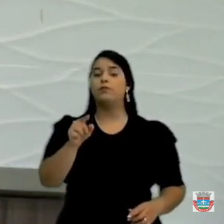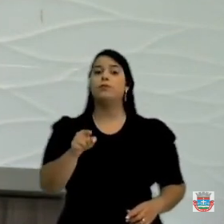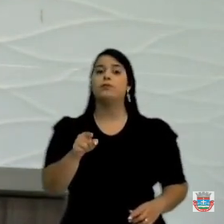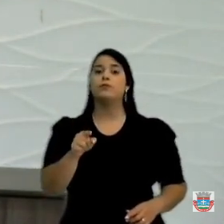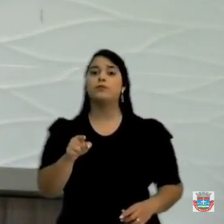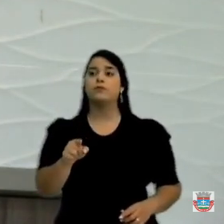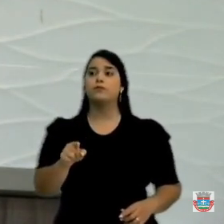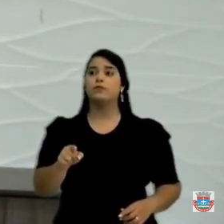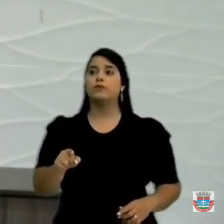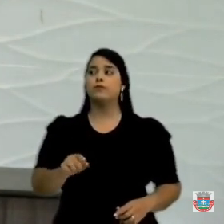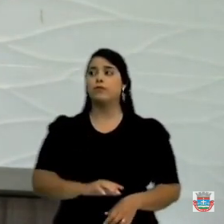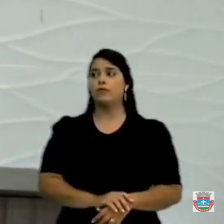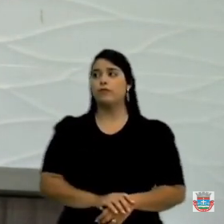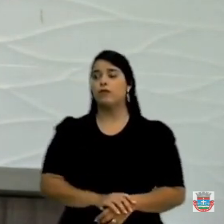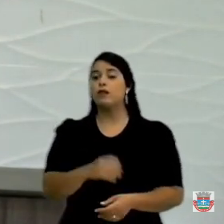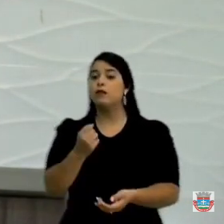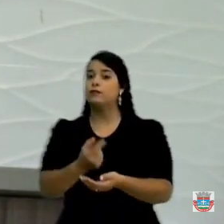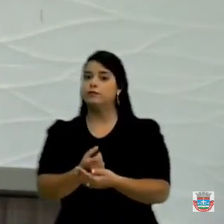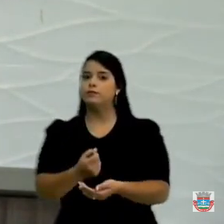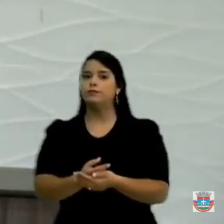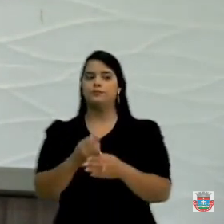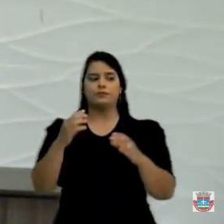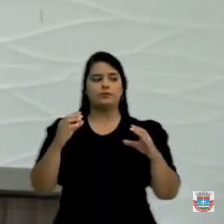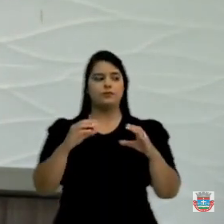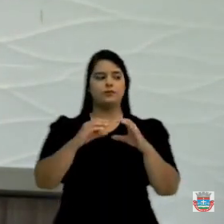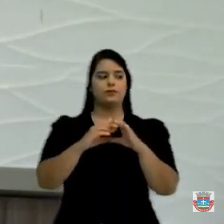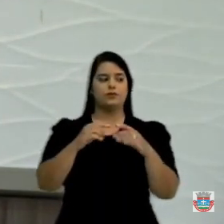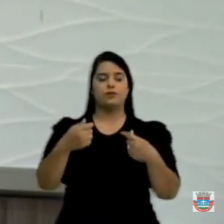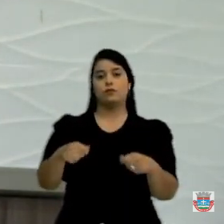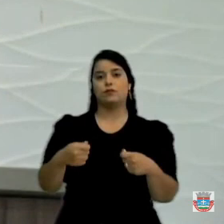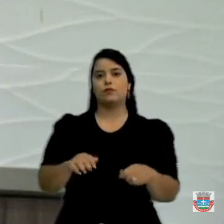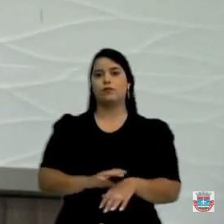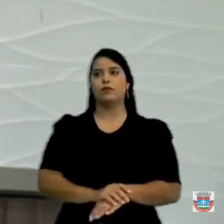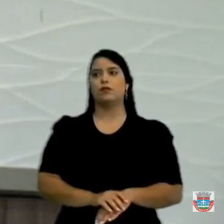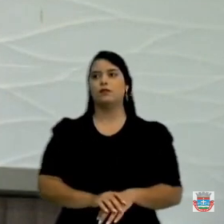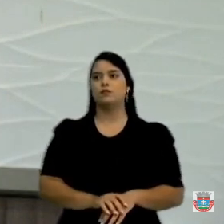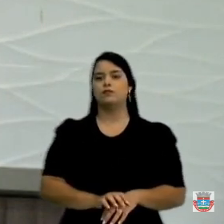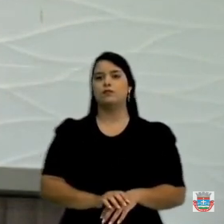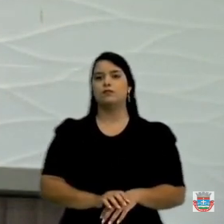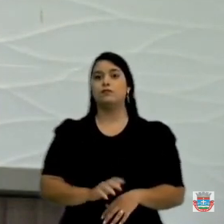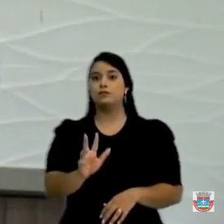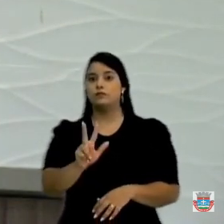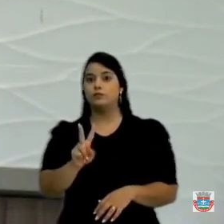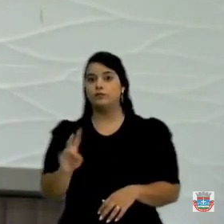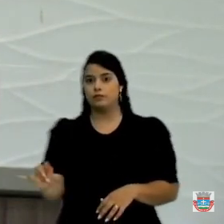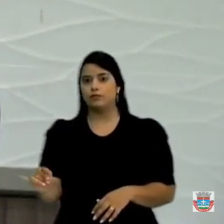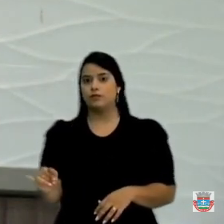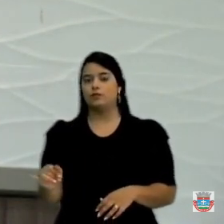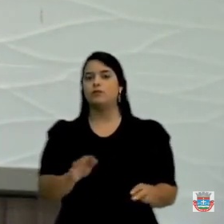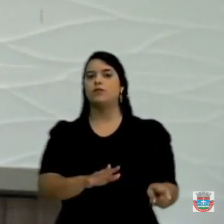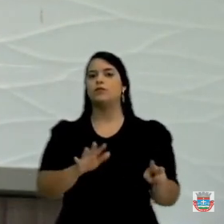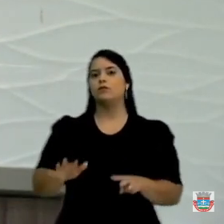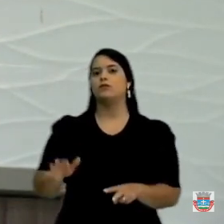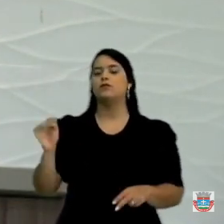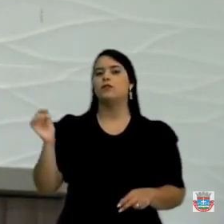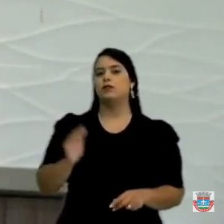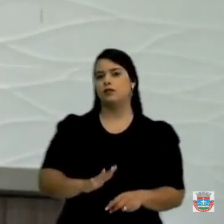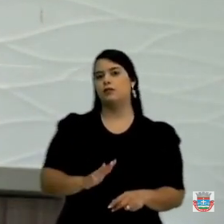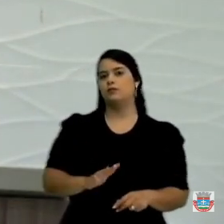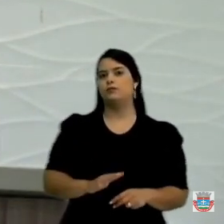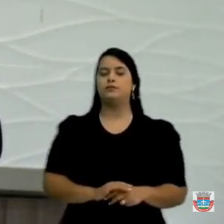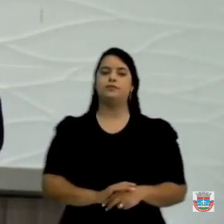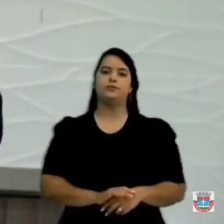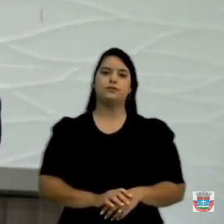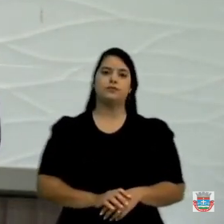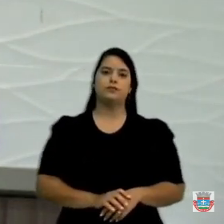ainda de pleta aí com a Compesa, a Compesa vai vir aí ou essa semana ou próxima semana, que está